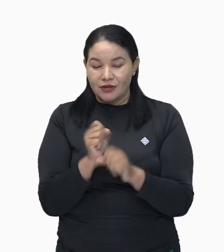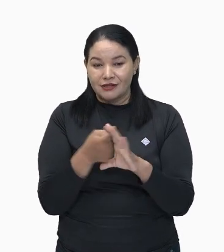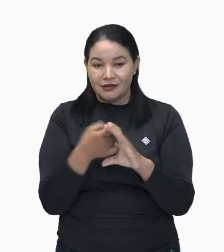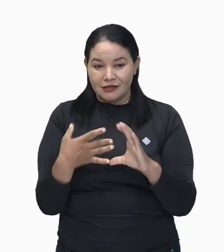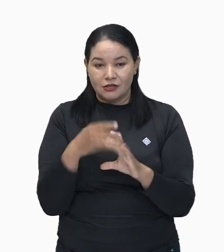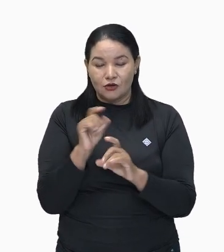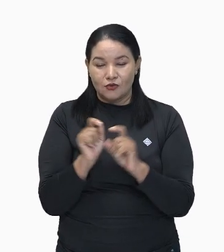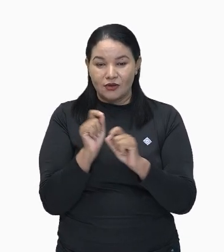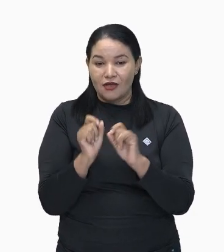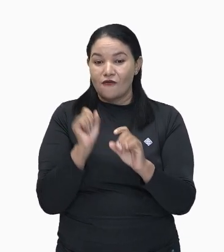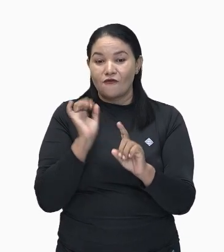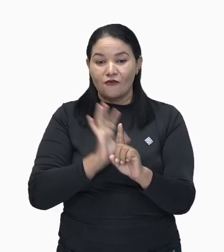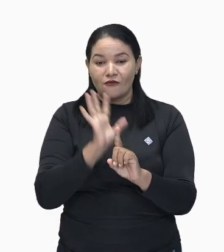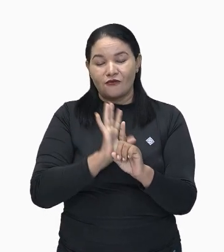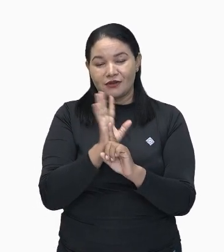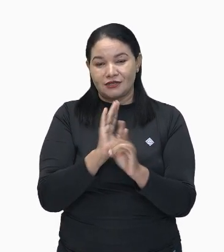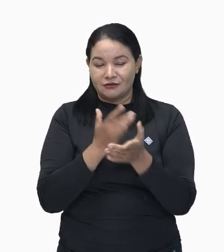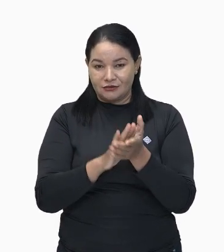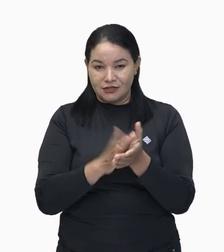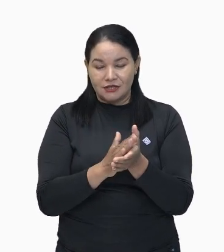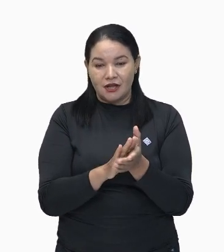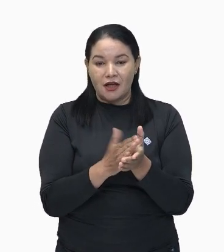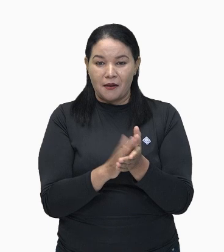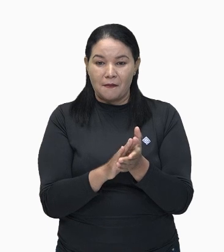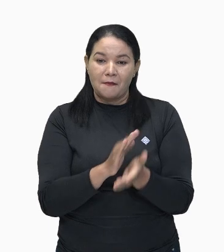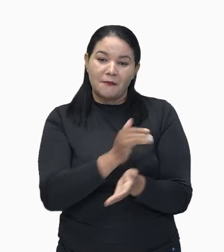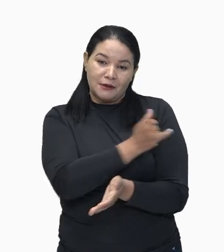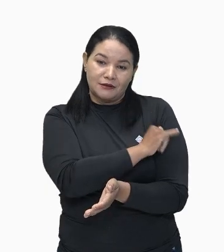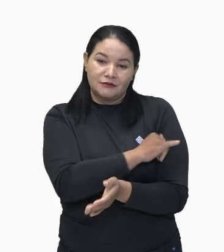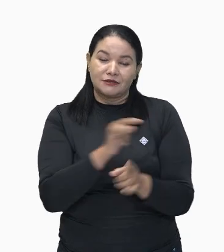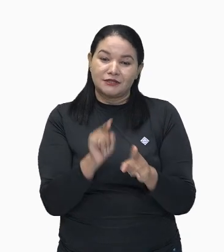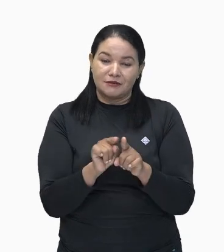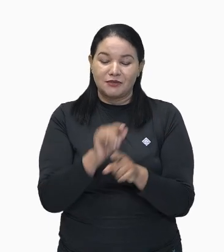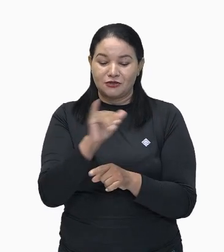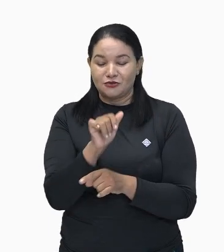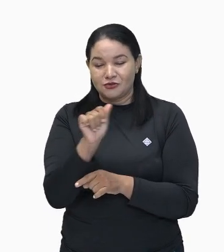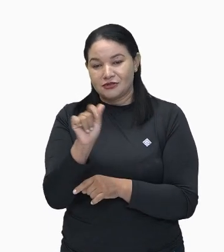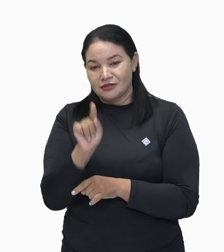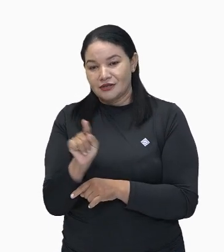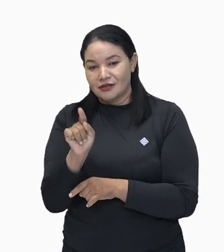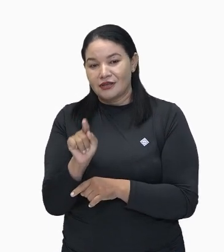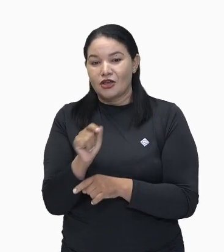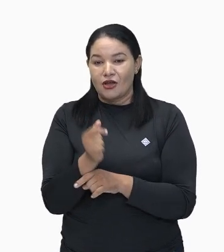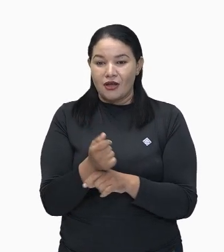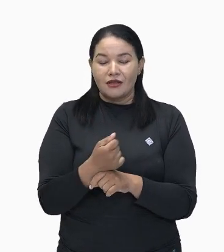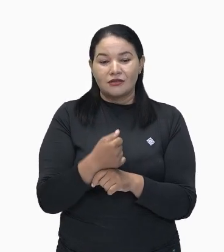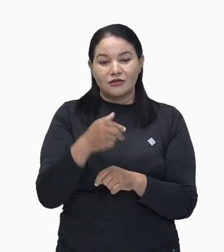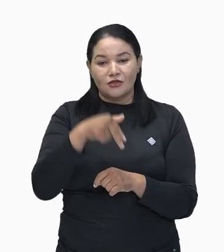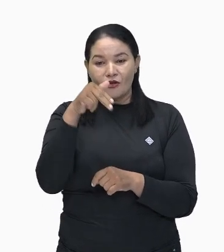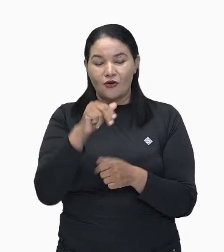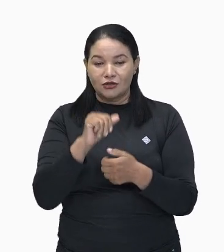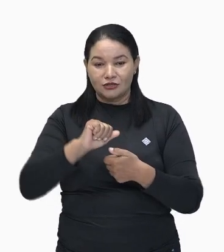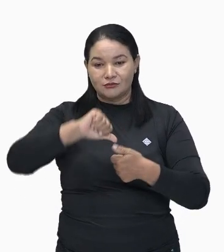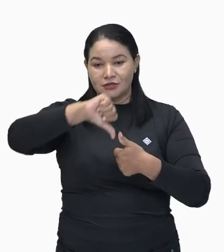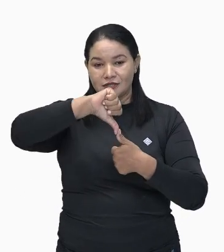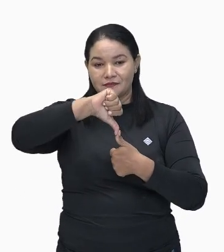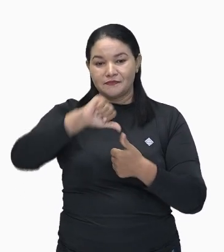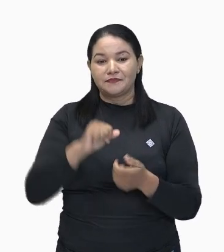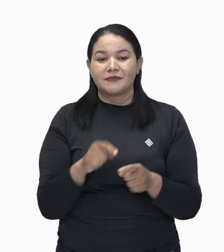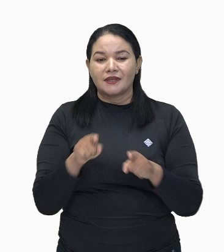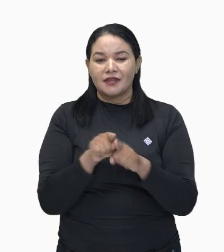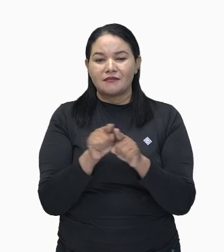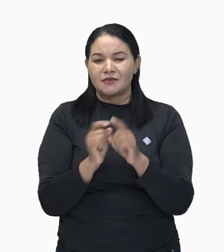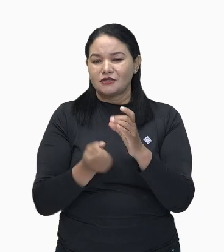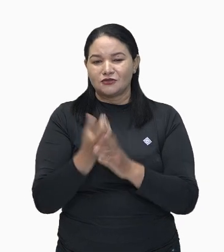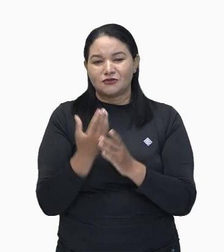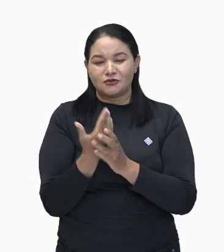por forte influência do samba carioca e do jazz norte-americano. Ele surgiu no